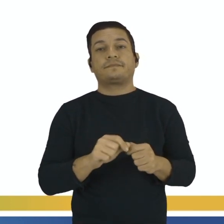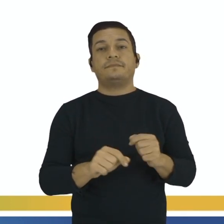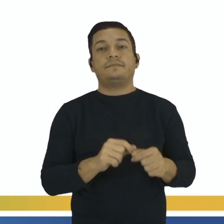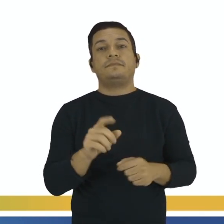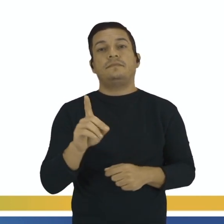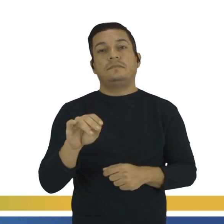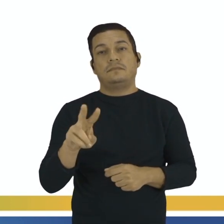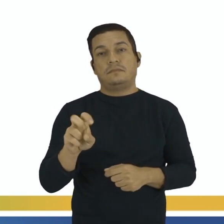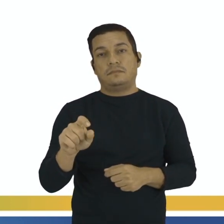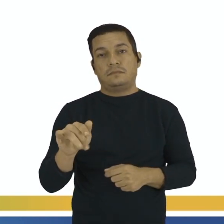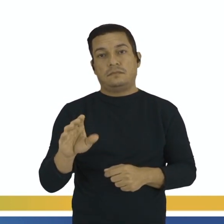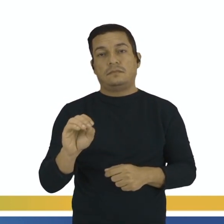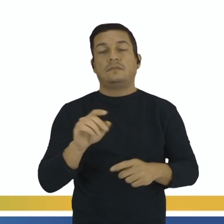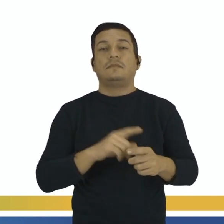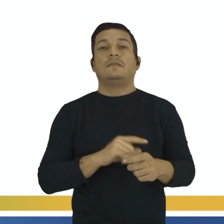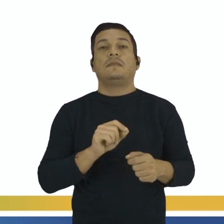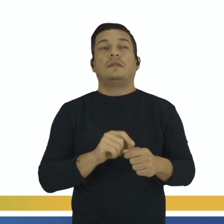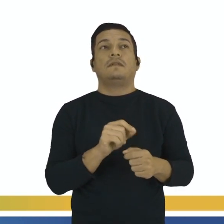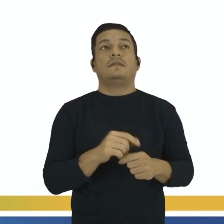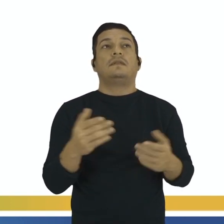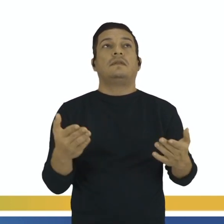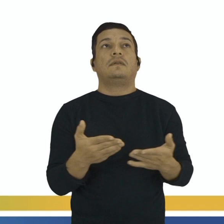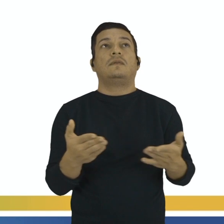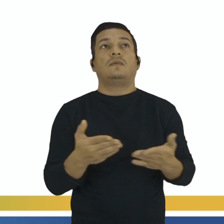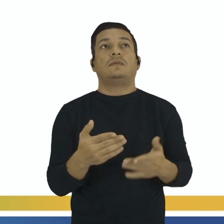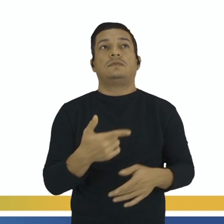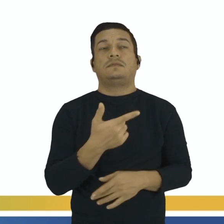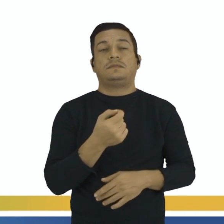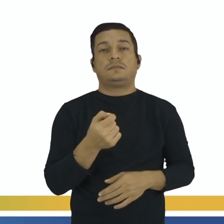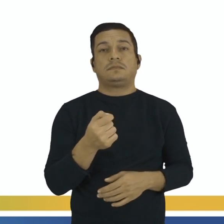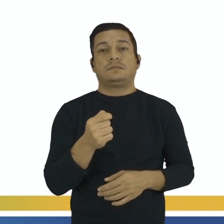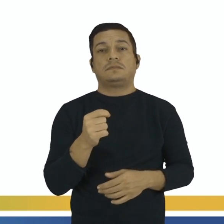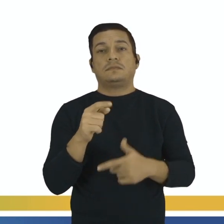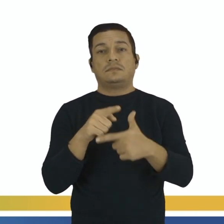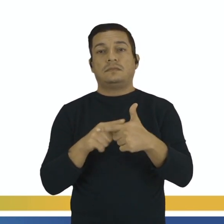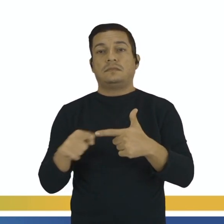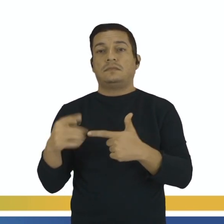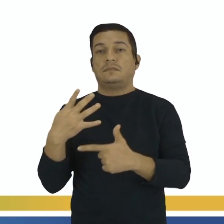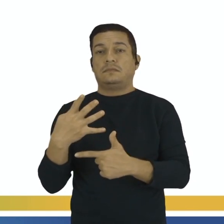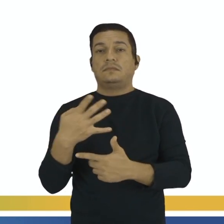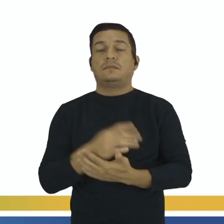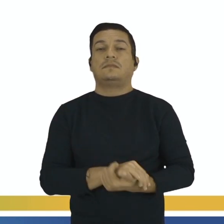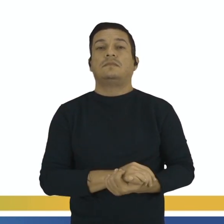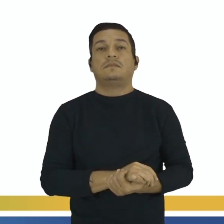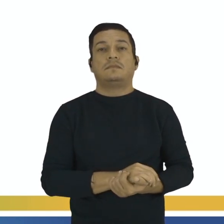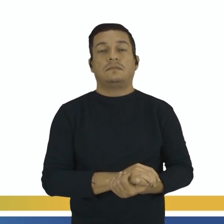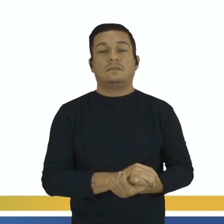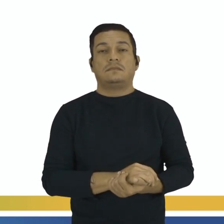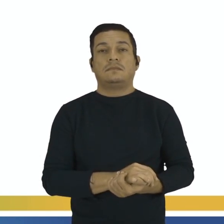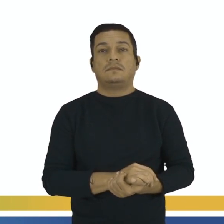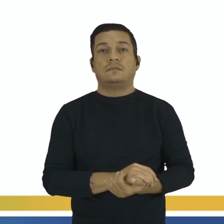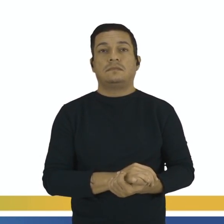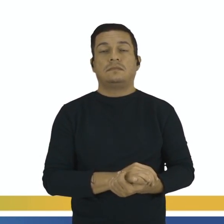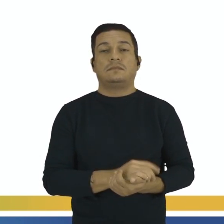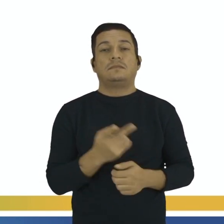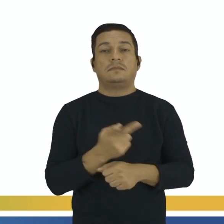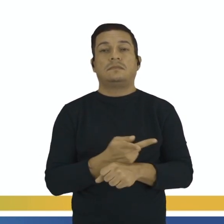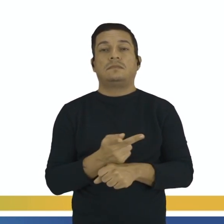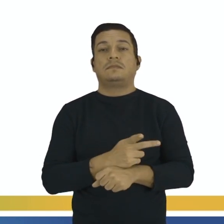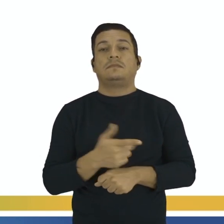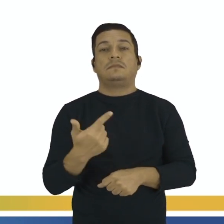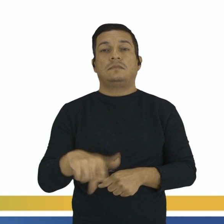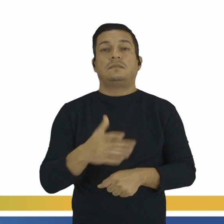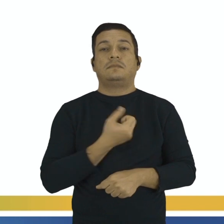divisão. Então, você vai fazer a divisão agora de 20 por 4. Então, vamos procurar novamente um número